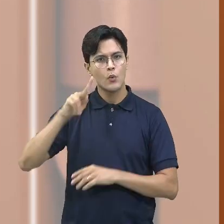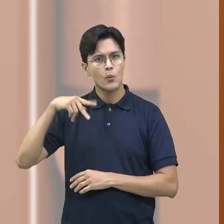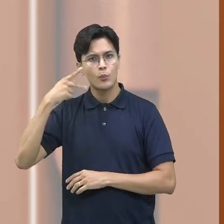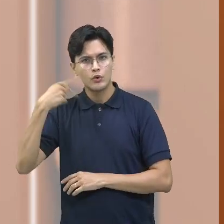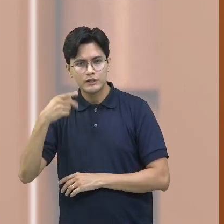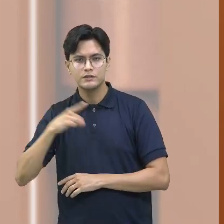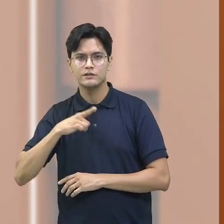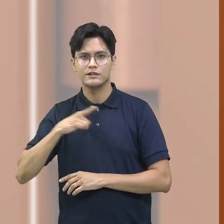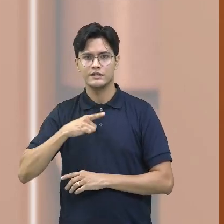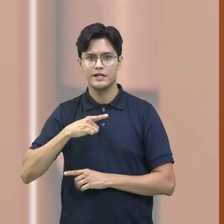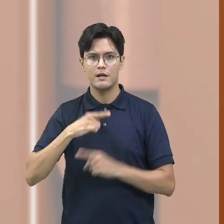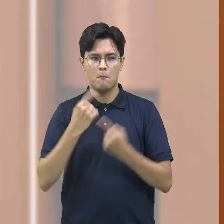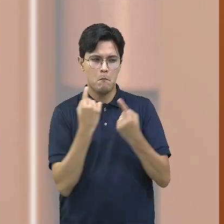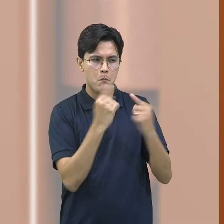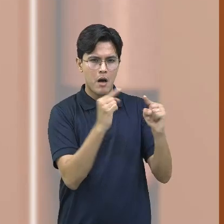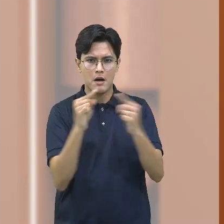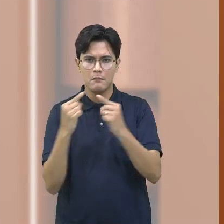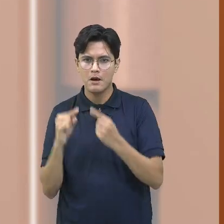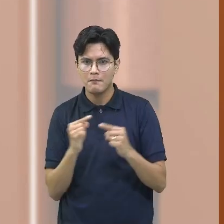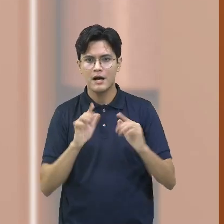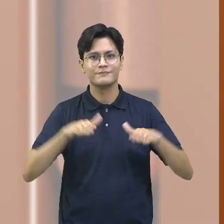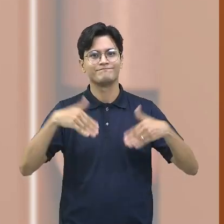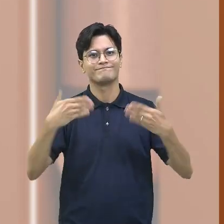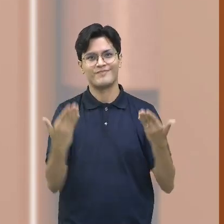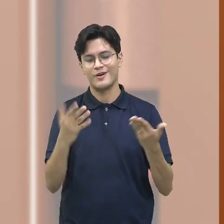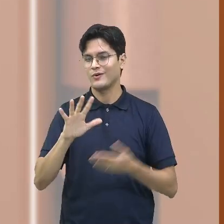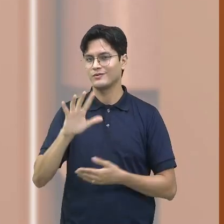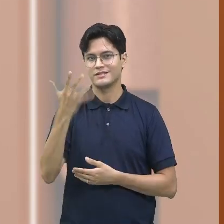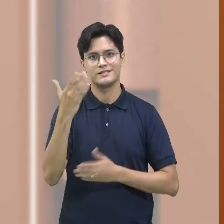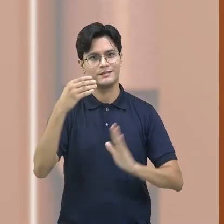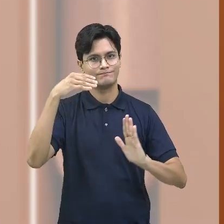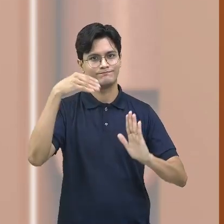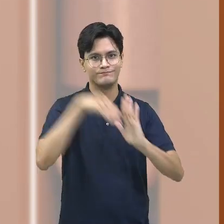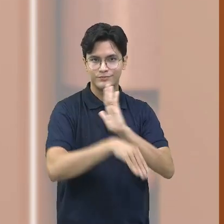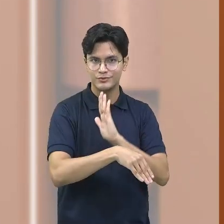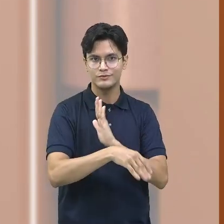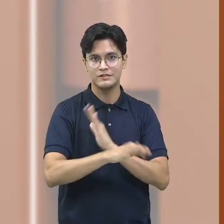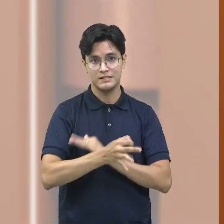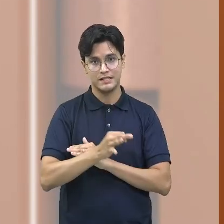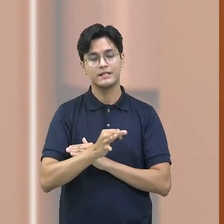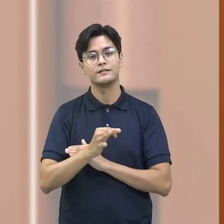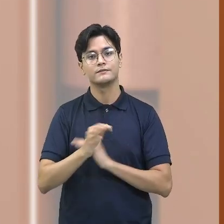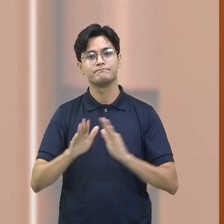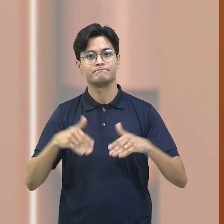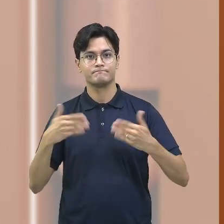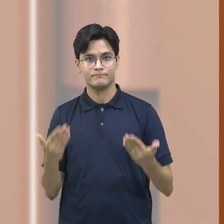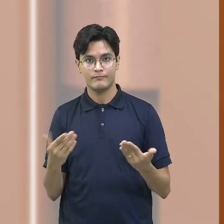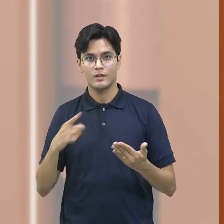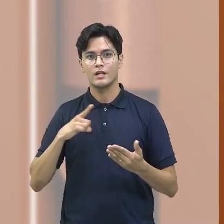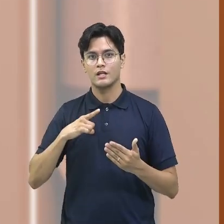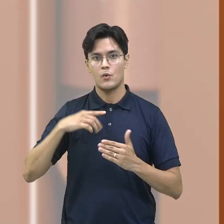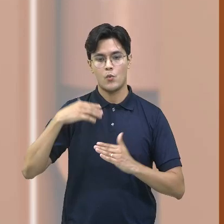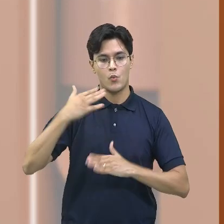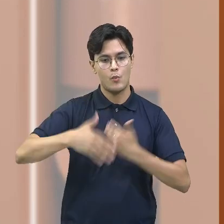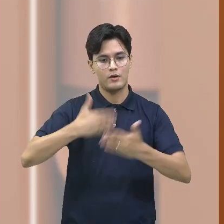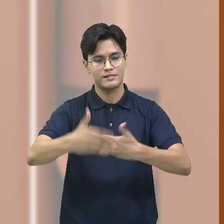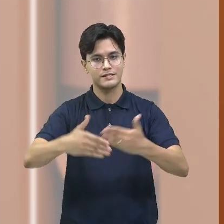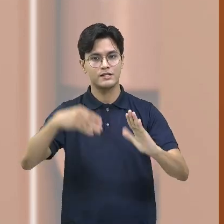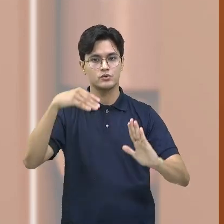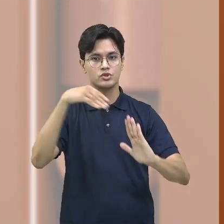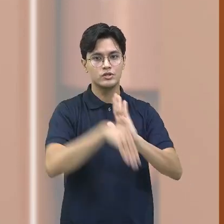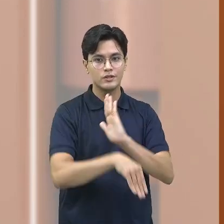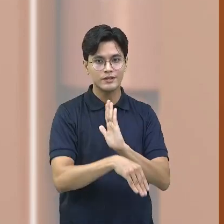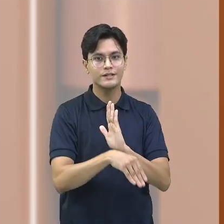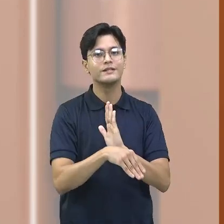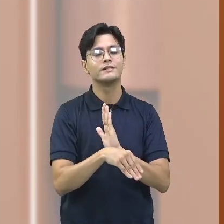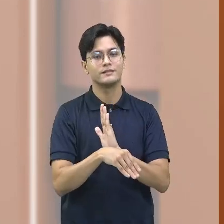que você tem o processo de colapso. Dentro desse processo de colapso, vale